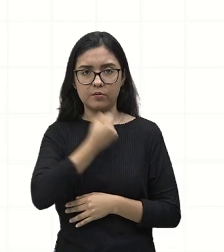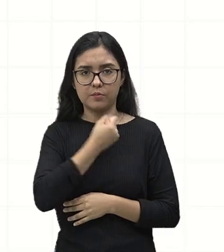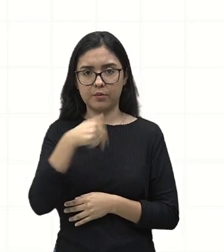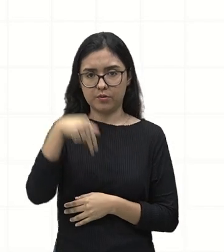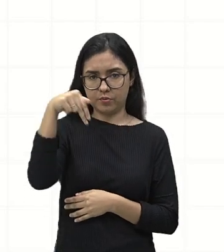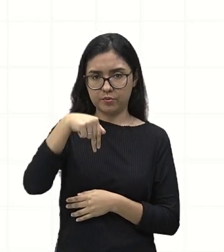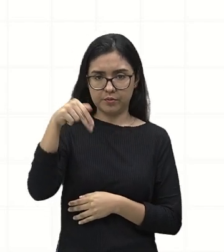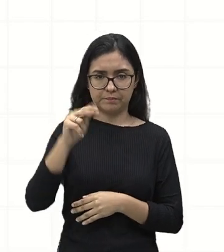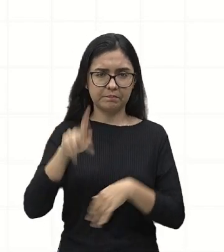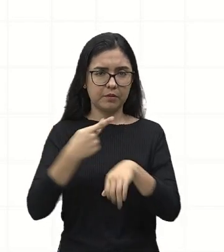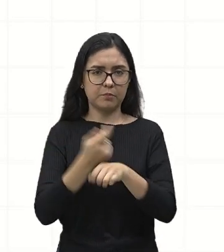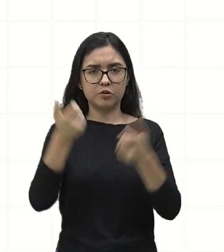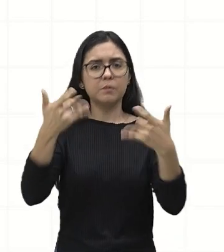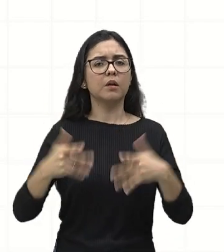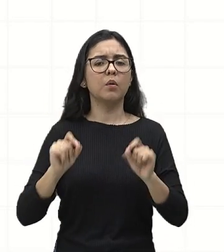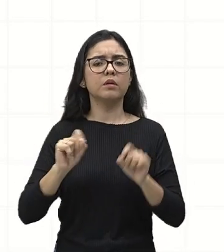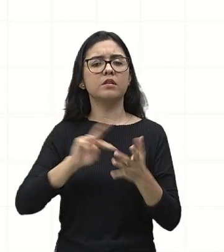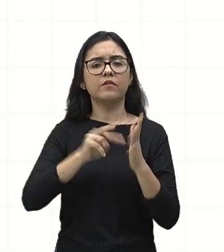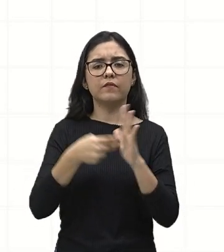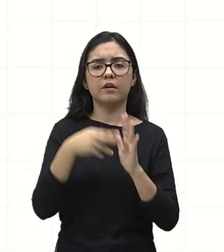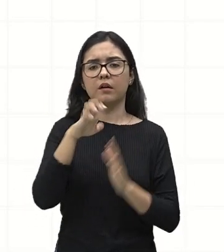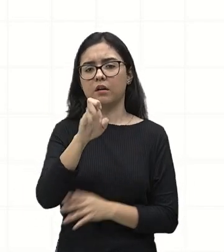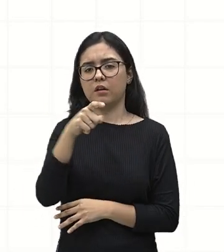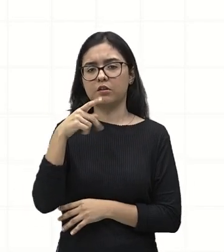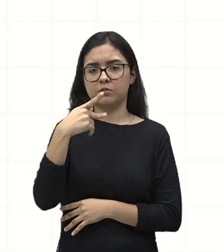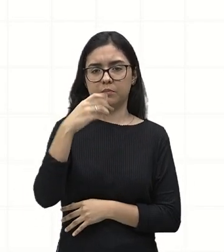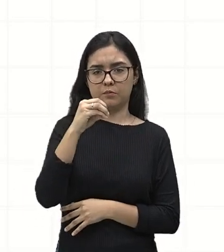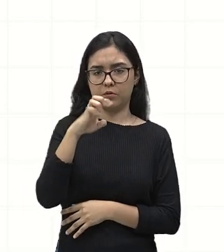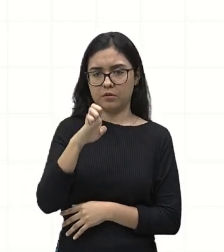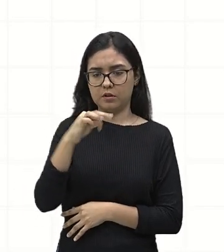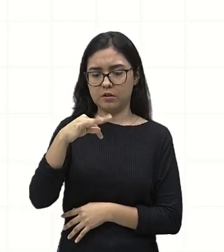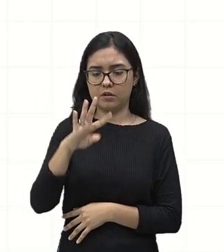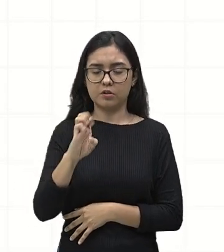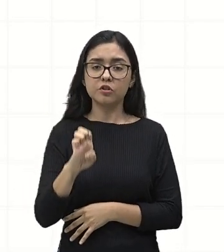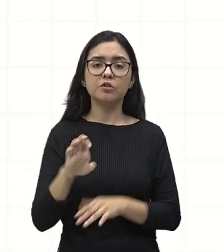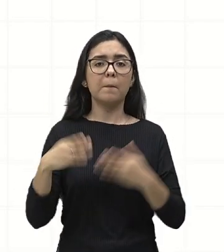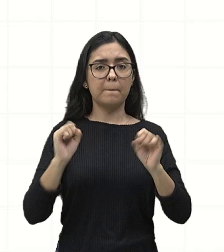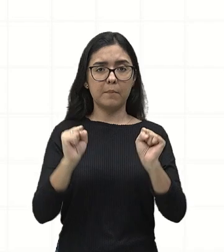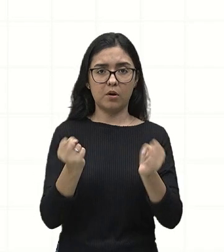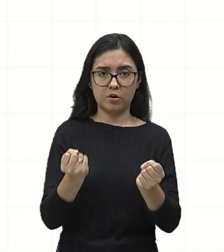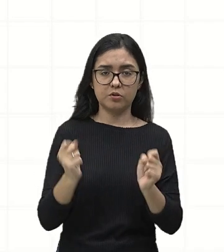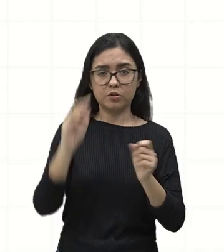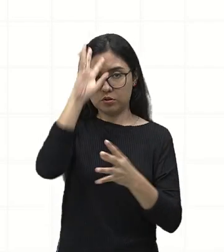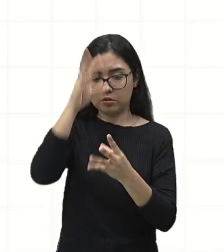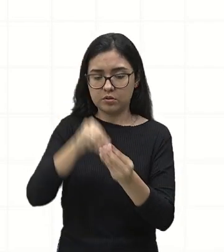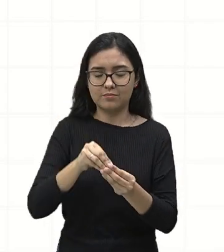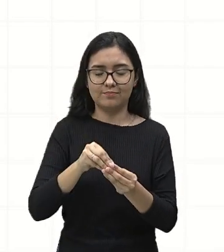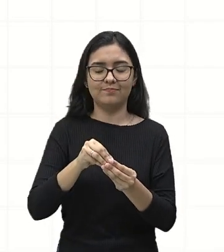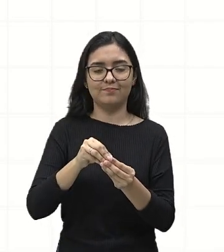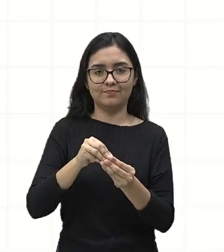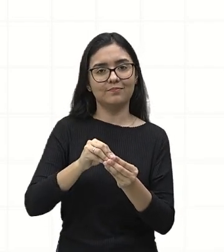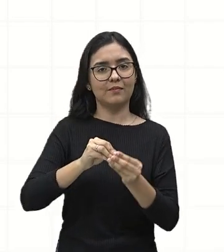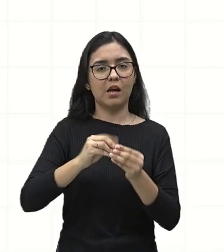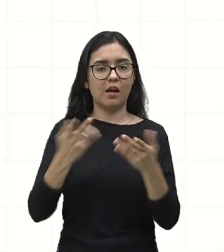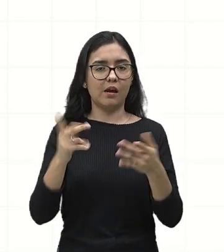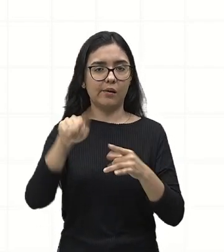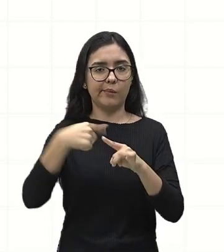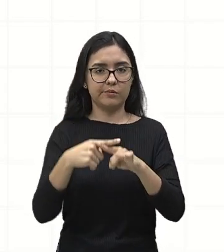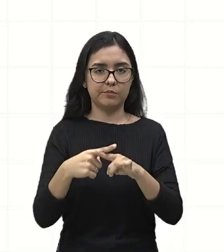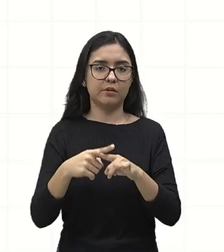Vamos ver já o que é o expoente, né? Pode ser interpretada como uma multiplicação, ó, que eu falei agora,